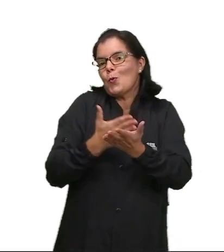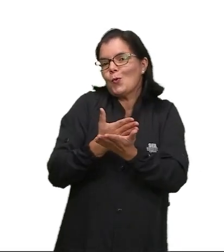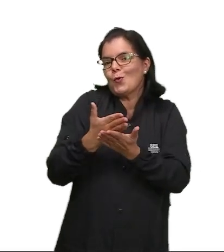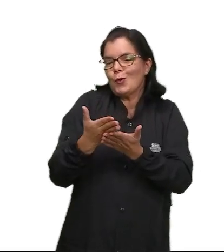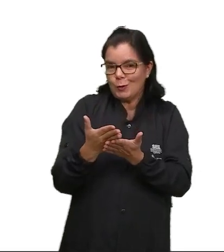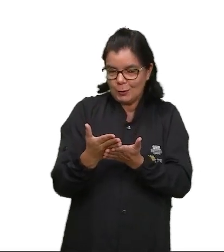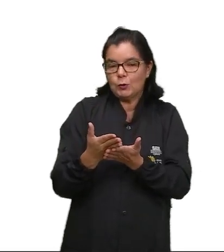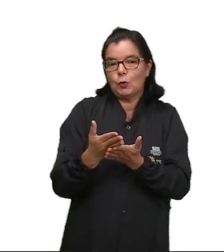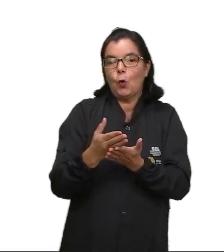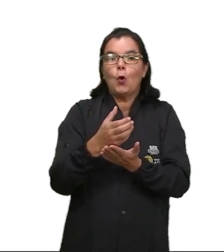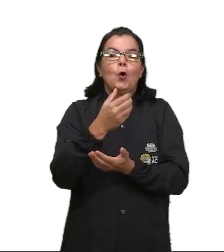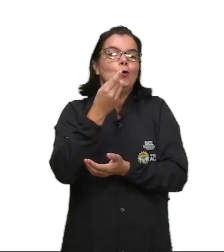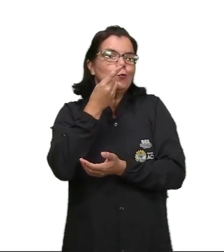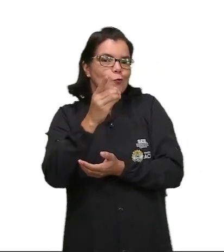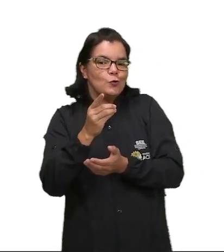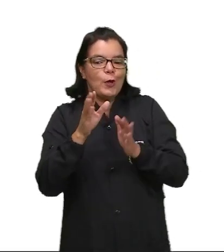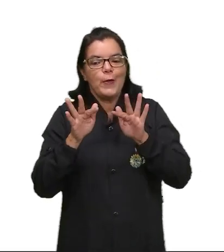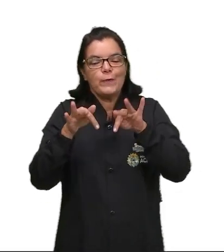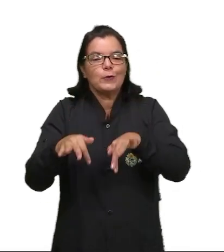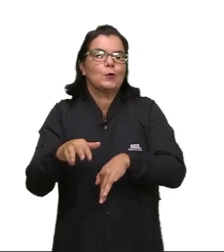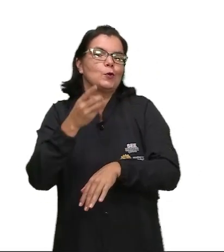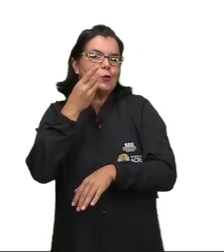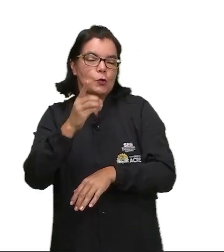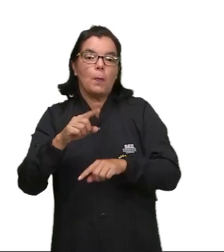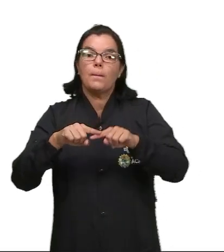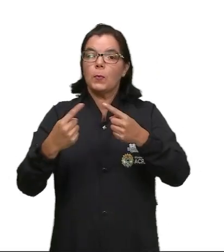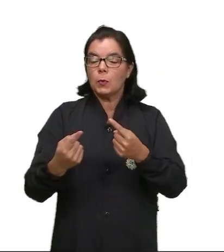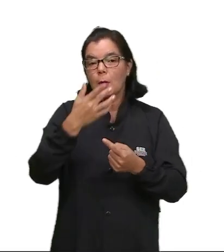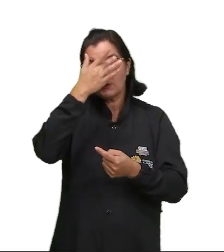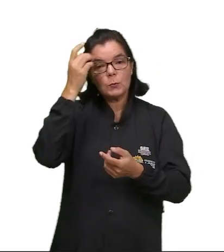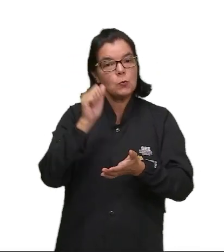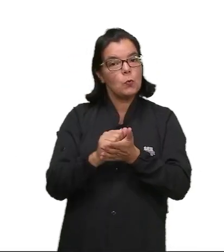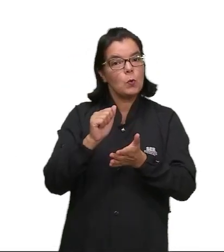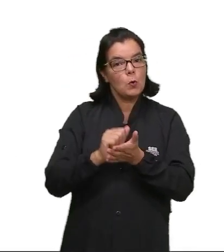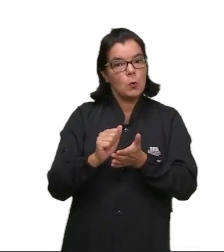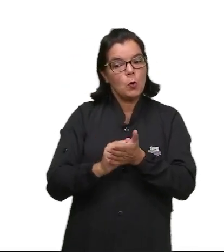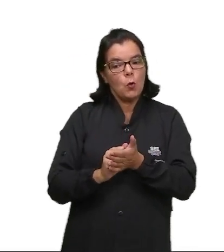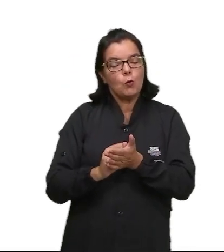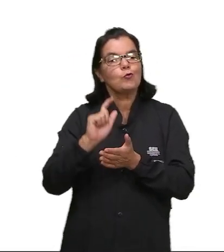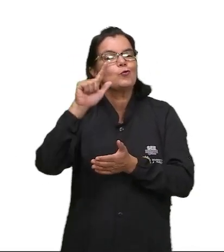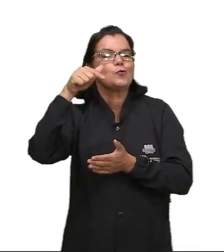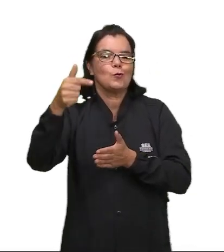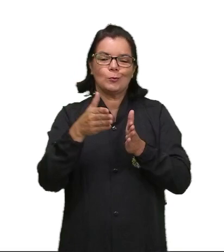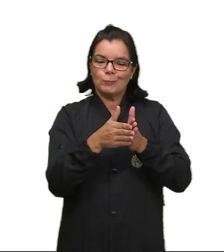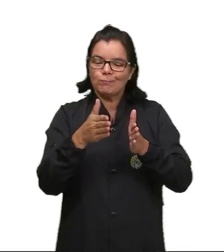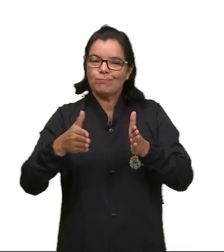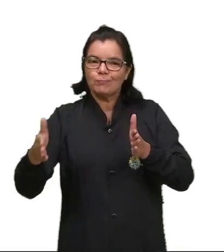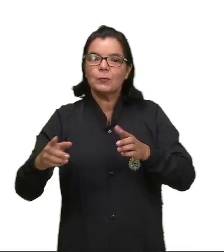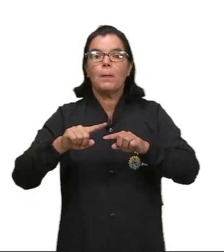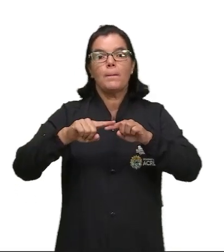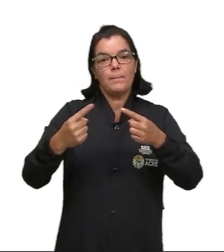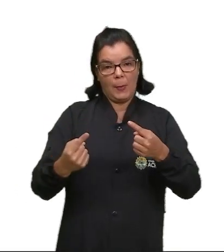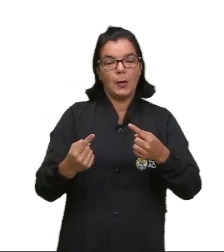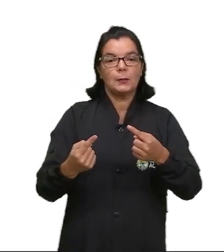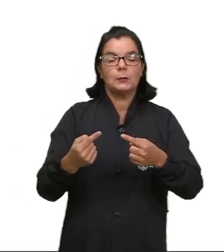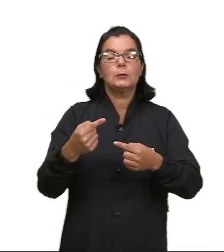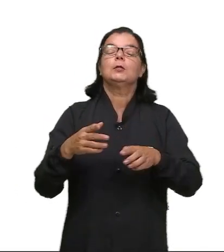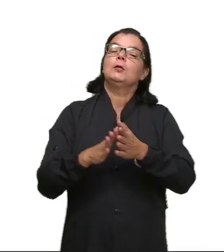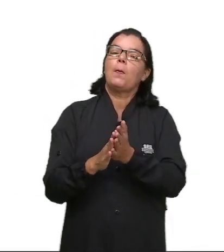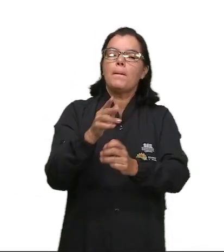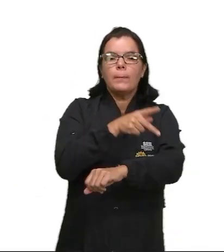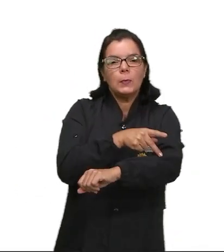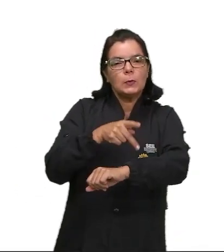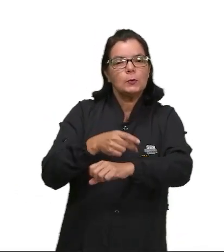tal data e terminou em tal data, porque os autores eles vão escrever durante outros períodos. Mas didaticamente, para você entender,